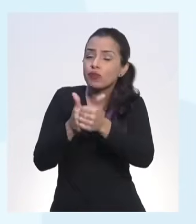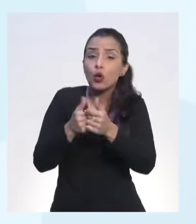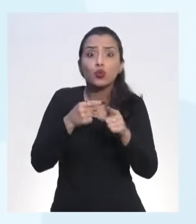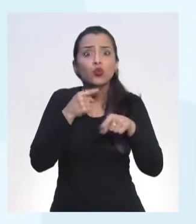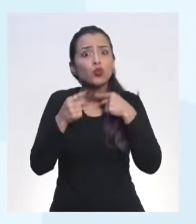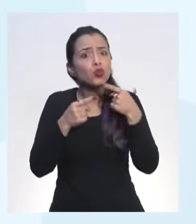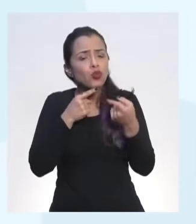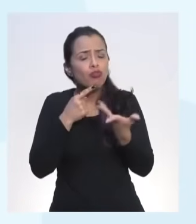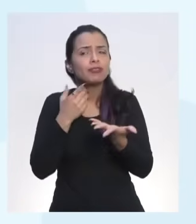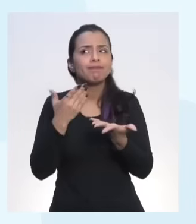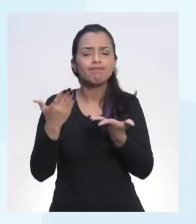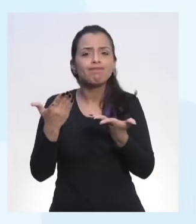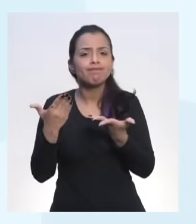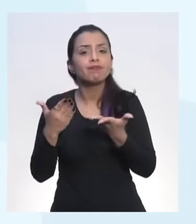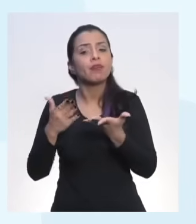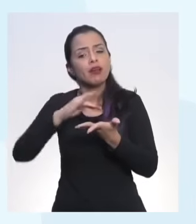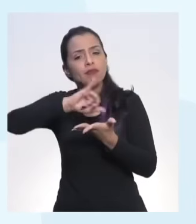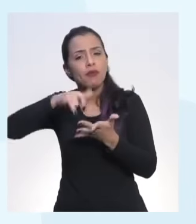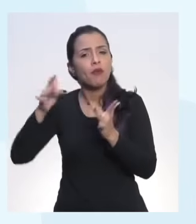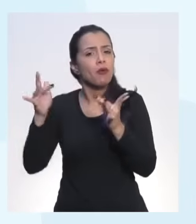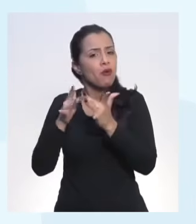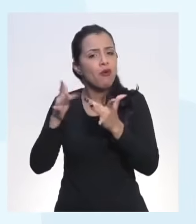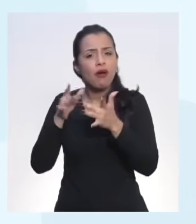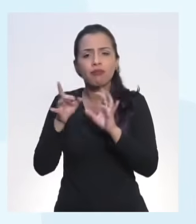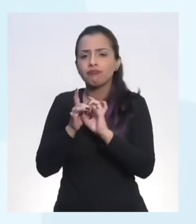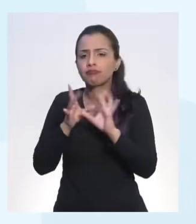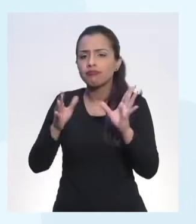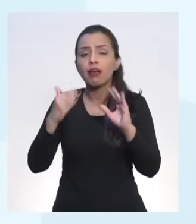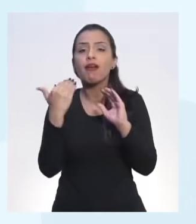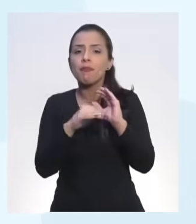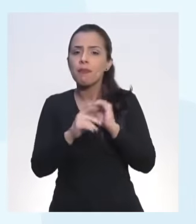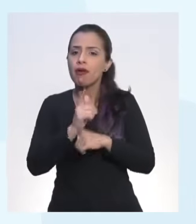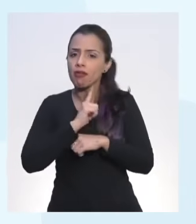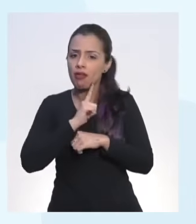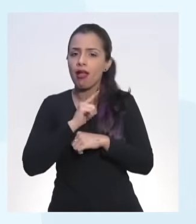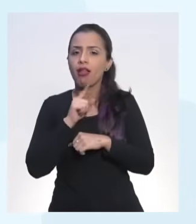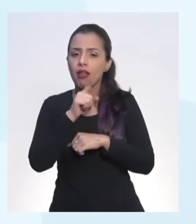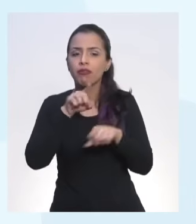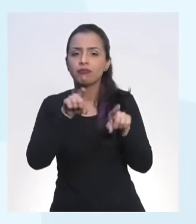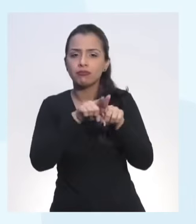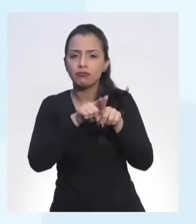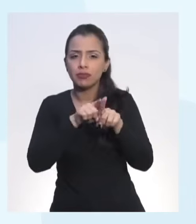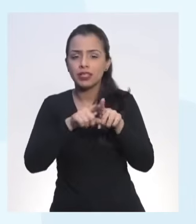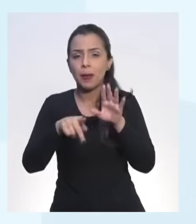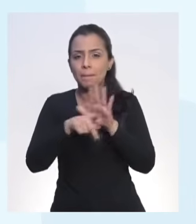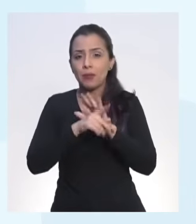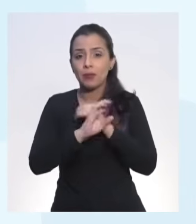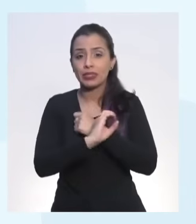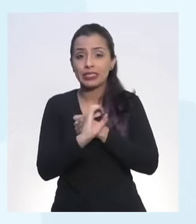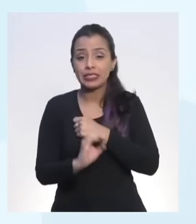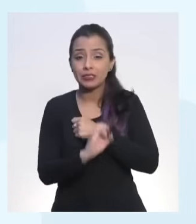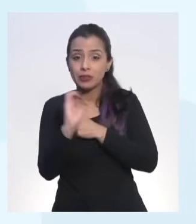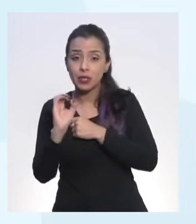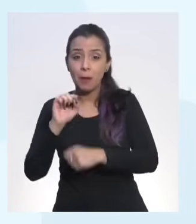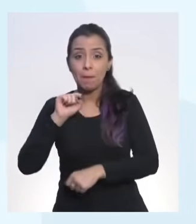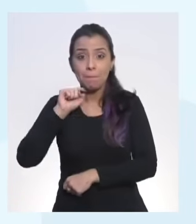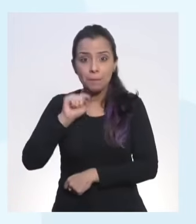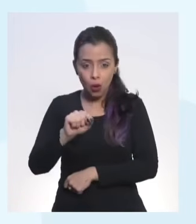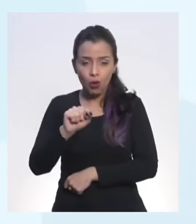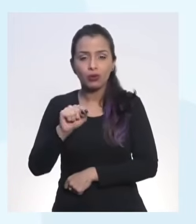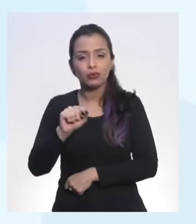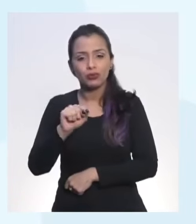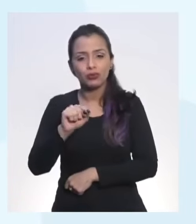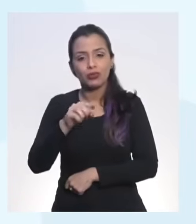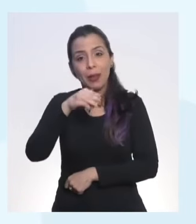dúvidas, alguma coisa, entrem em contato. Tem o e-mail lá do Centro de Mídias